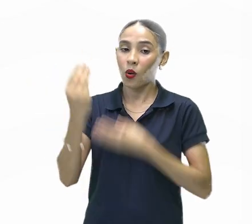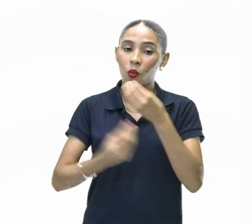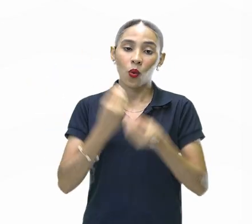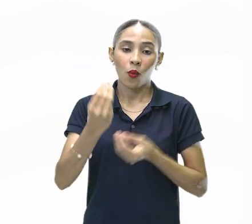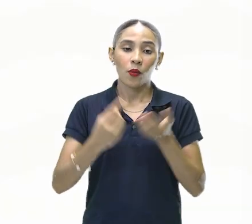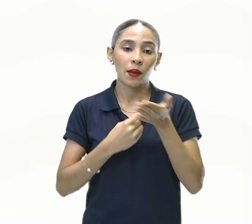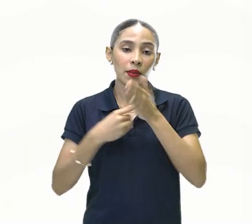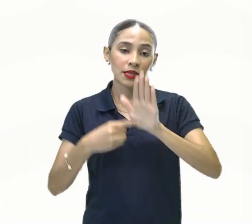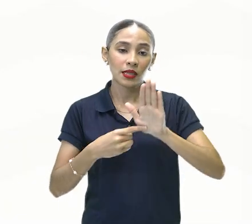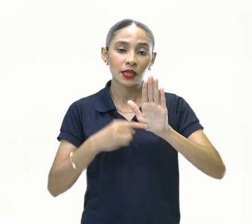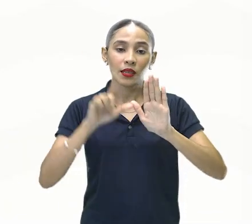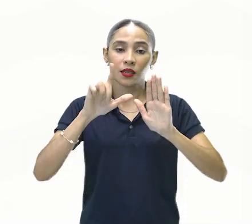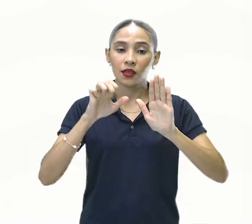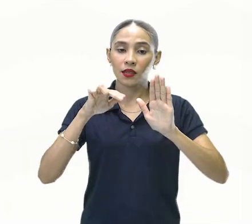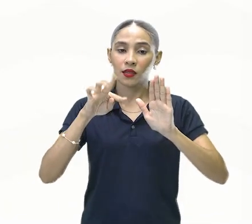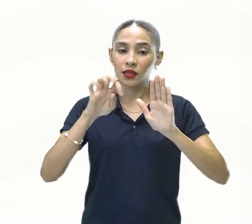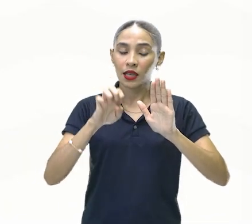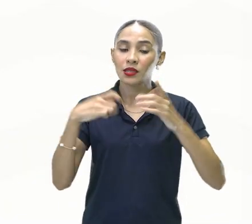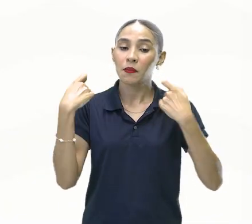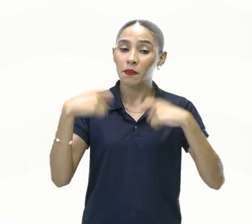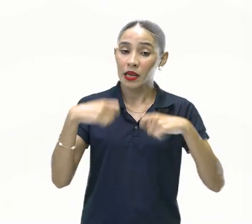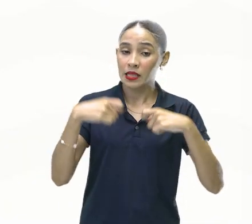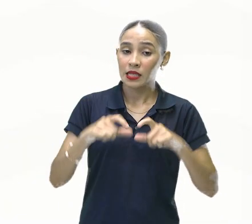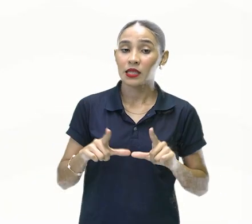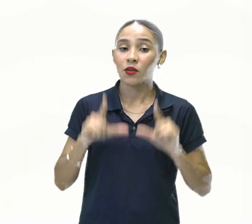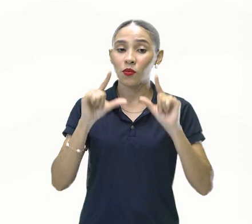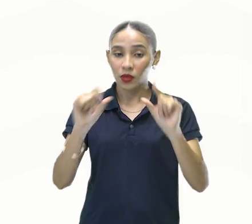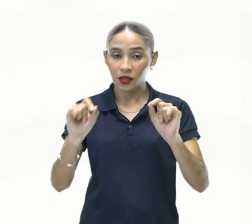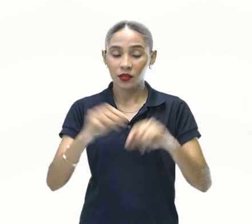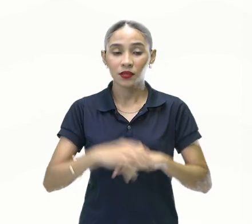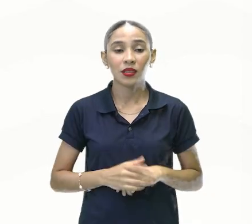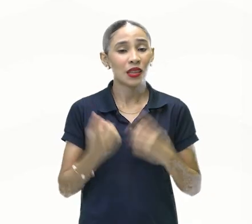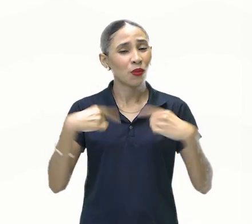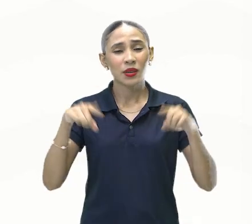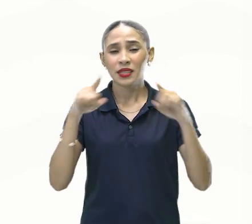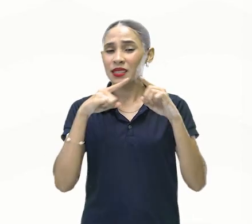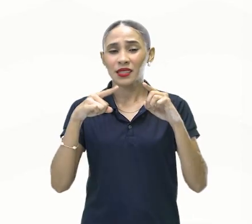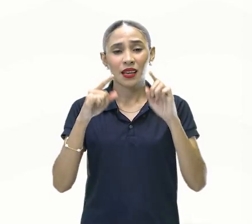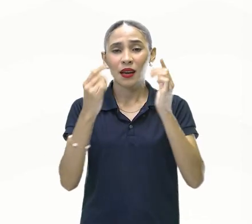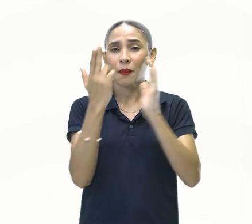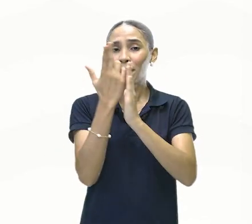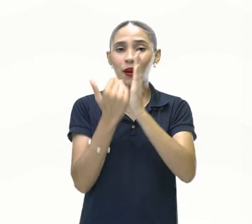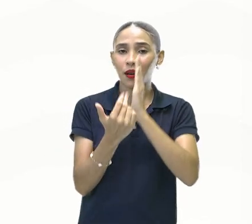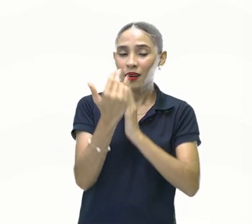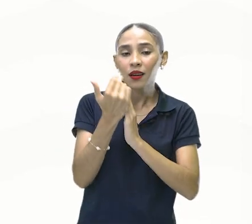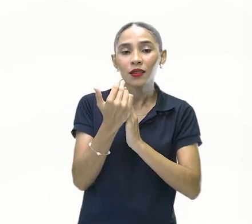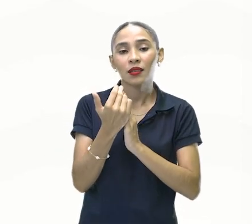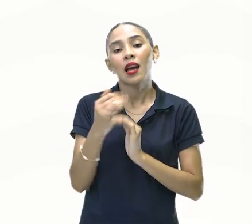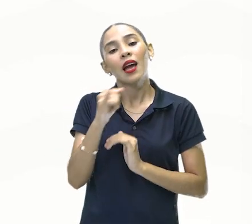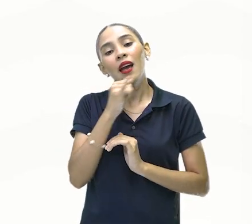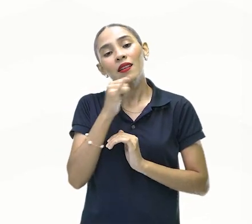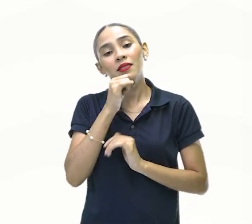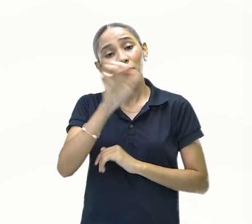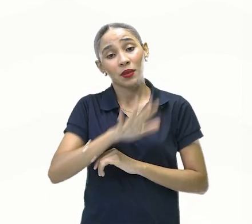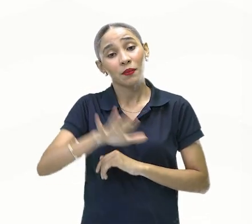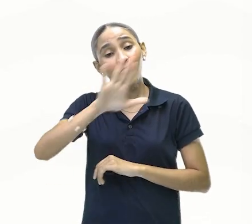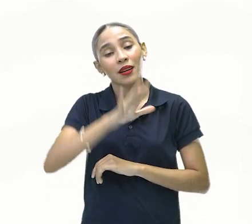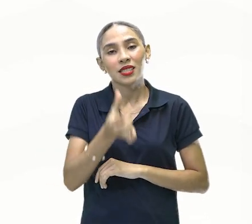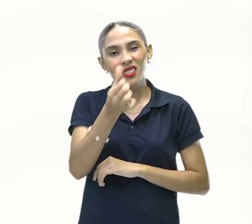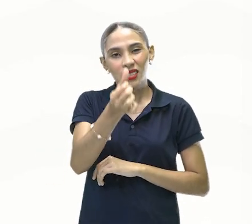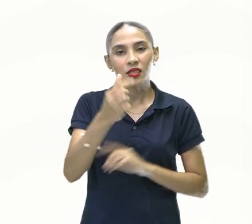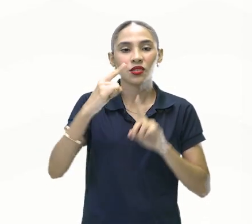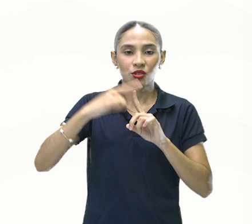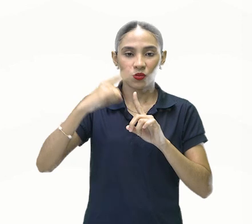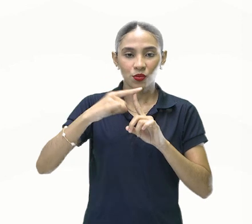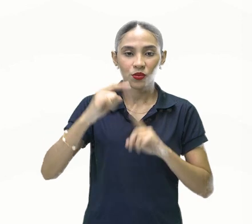como é que a gente representa uma lente. Veja que eu preciso não preciso desenhar a lente lá, como a gente viu lá